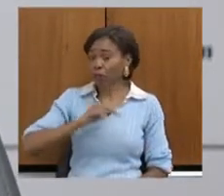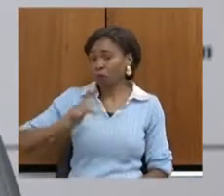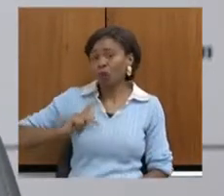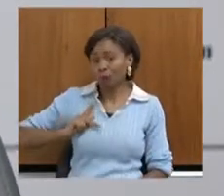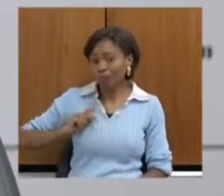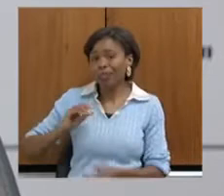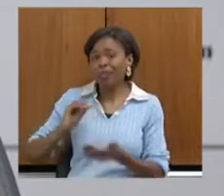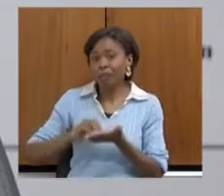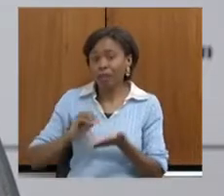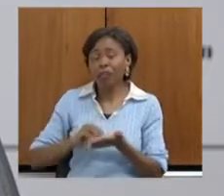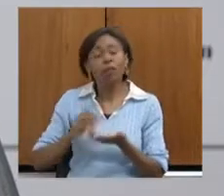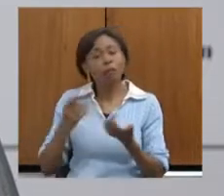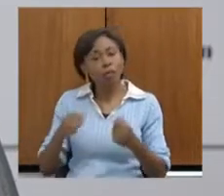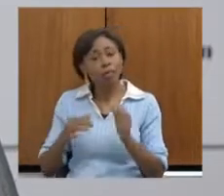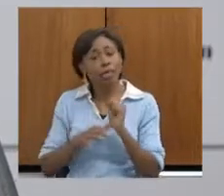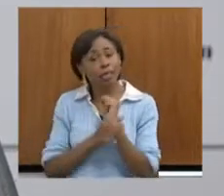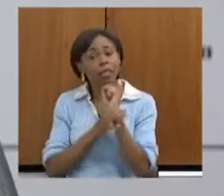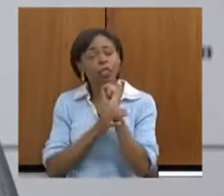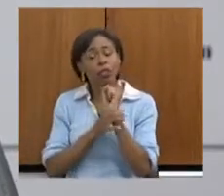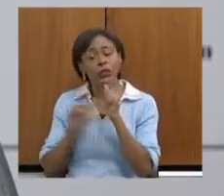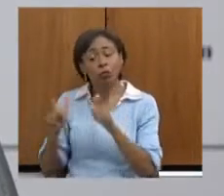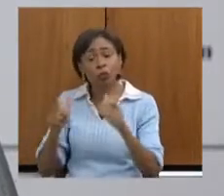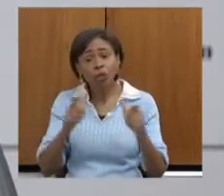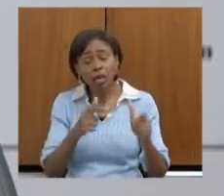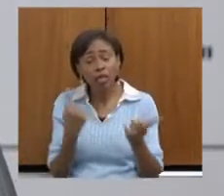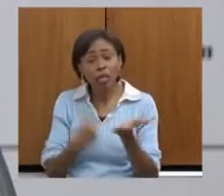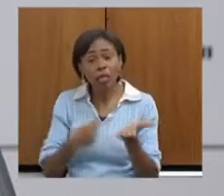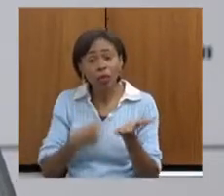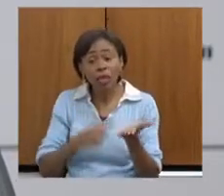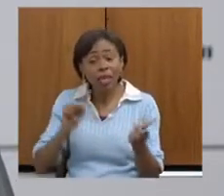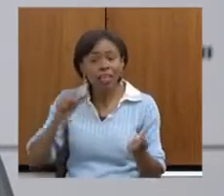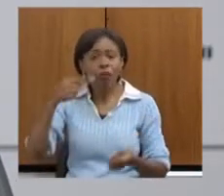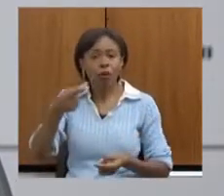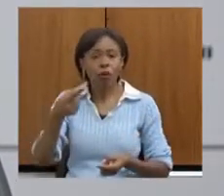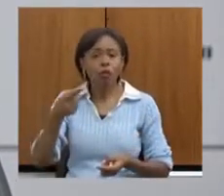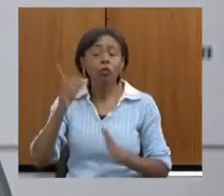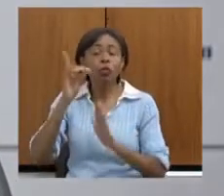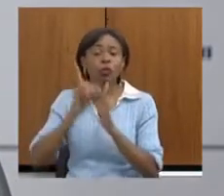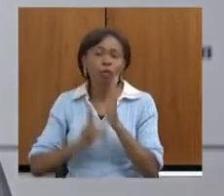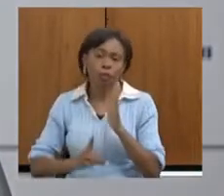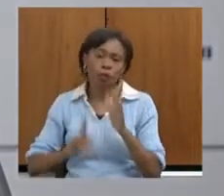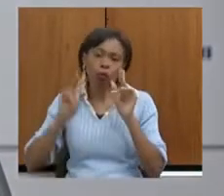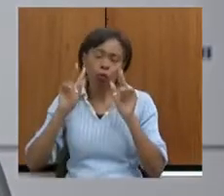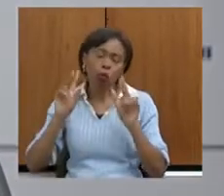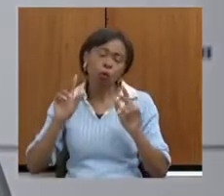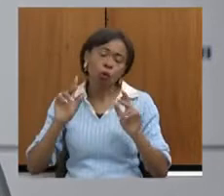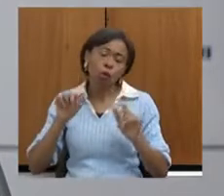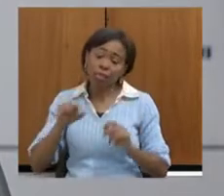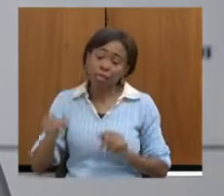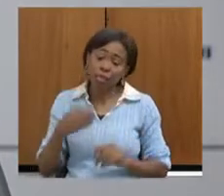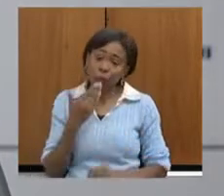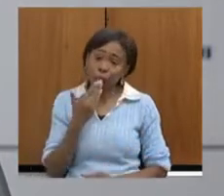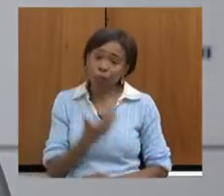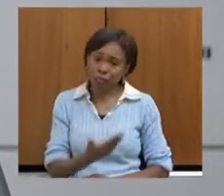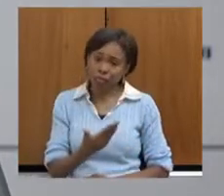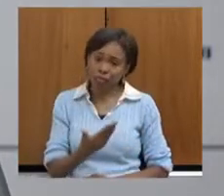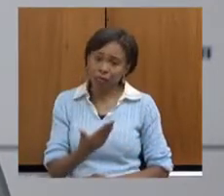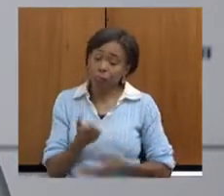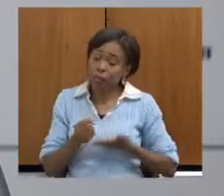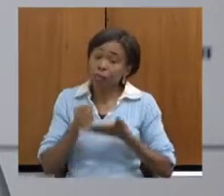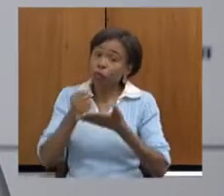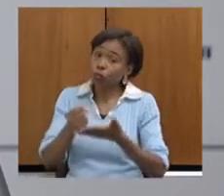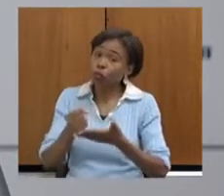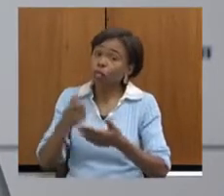garantido as pessoas que estão em espaços posso repactuação para o exercício mínimo do direito que reivindicam e terem atendidas as suas